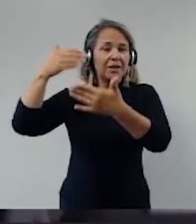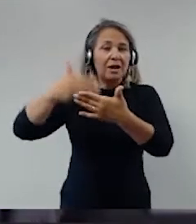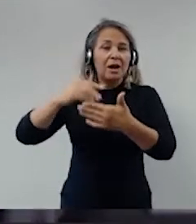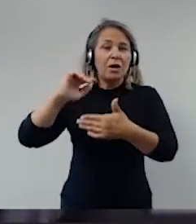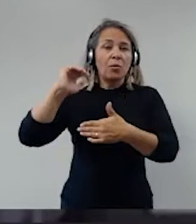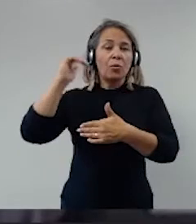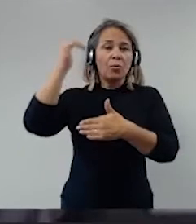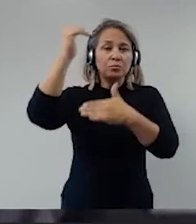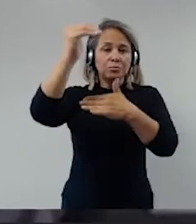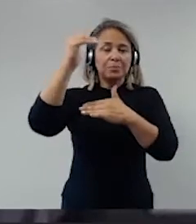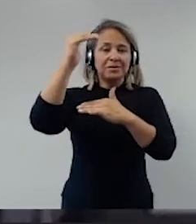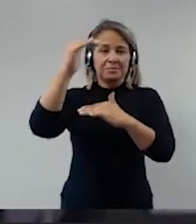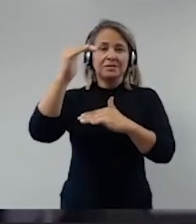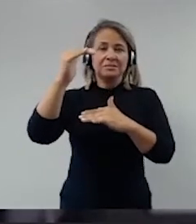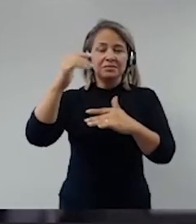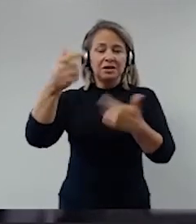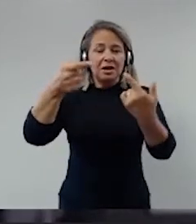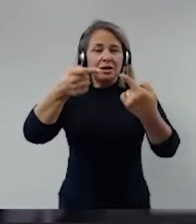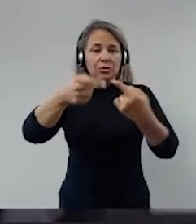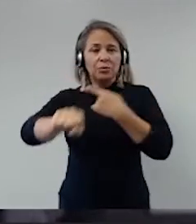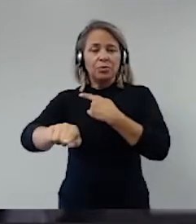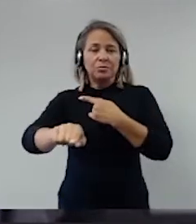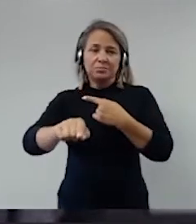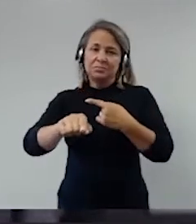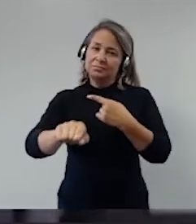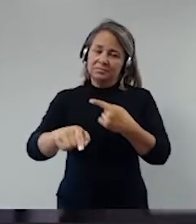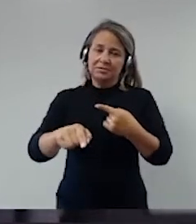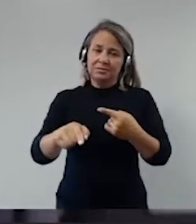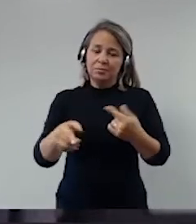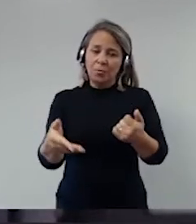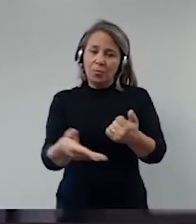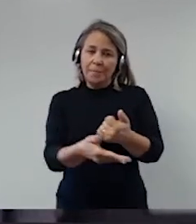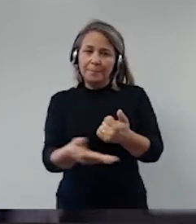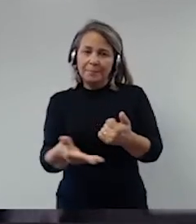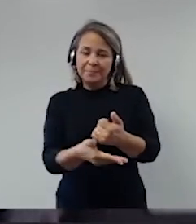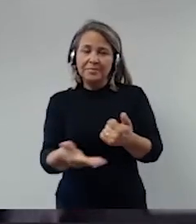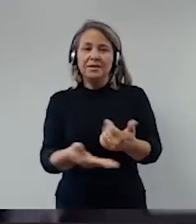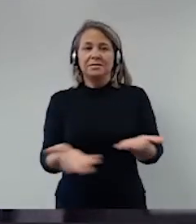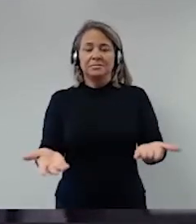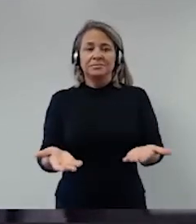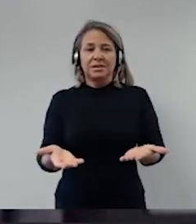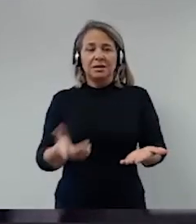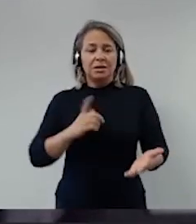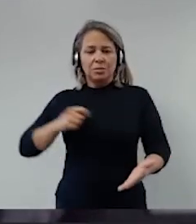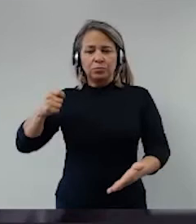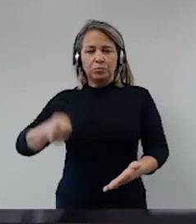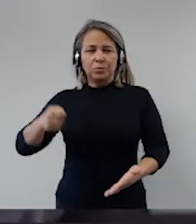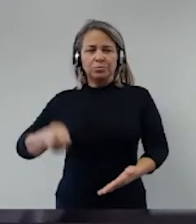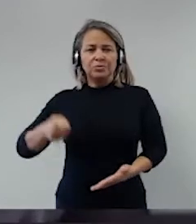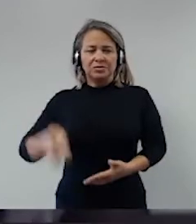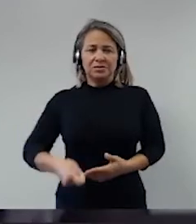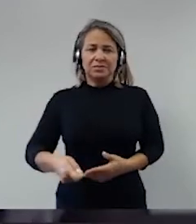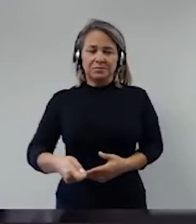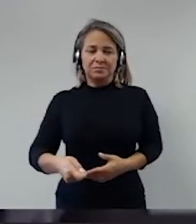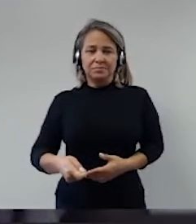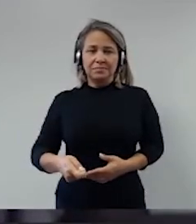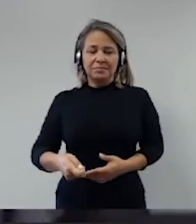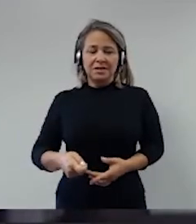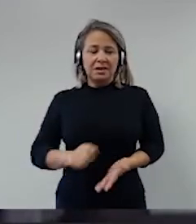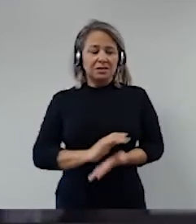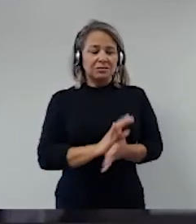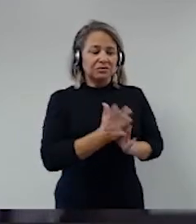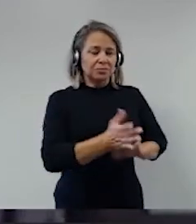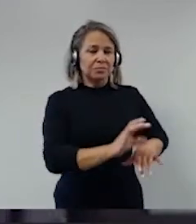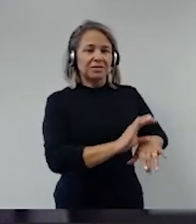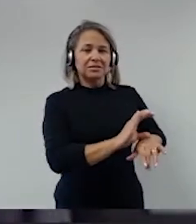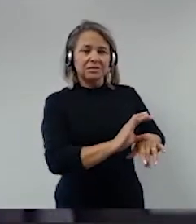um patamar que vai contra o patamar mínimo civilizatório, que é um patamar autoritário, que despreza a